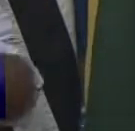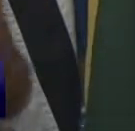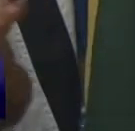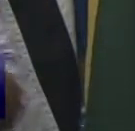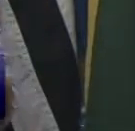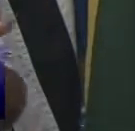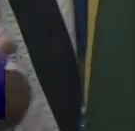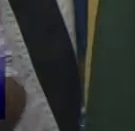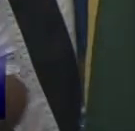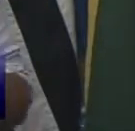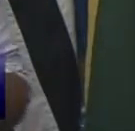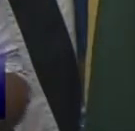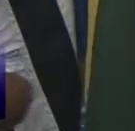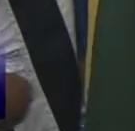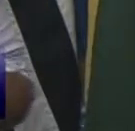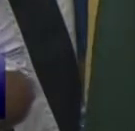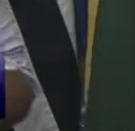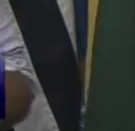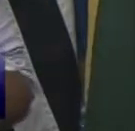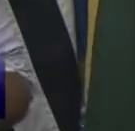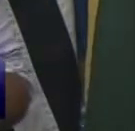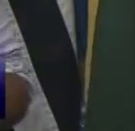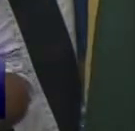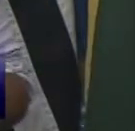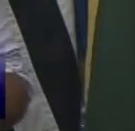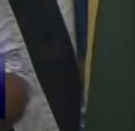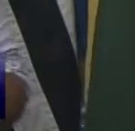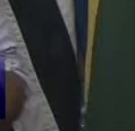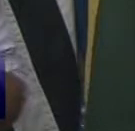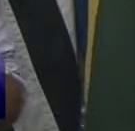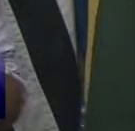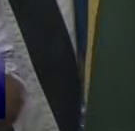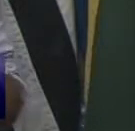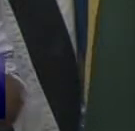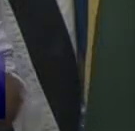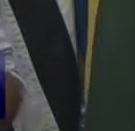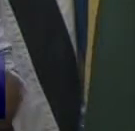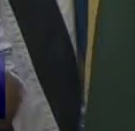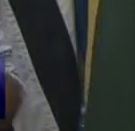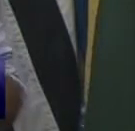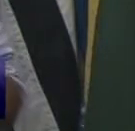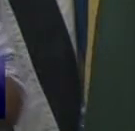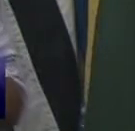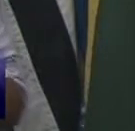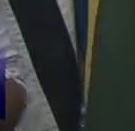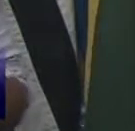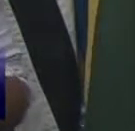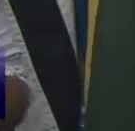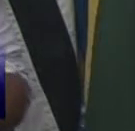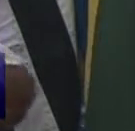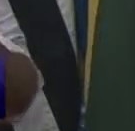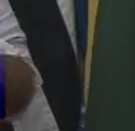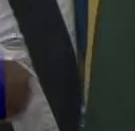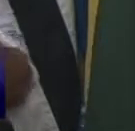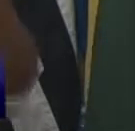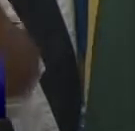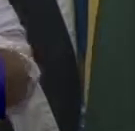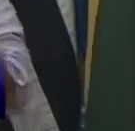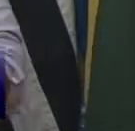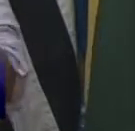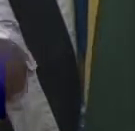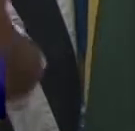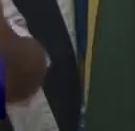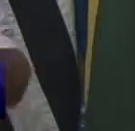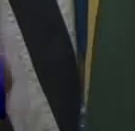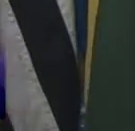E este aumento só se deve a um fator. Ao sucesso do nosso time de Limeira, que proporciona